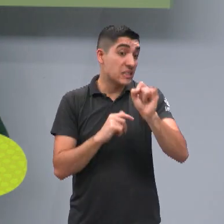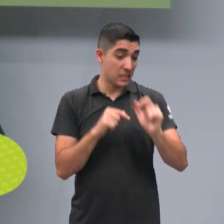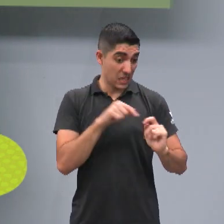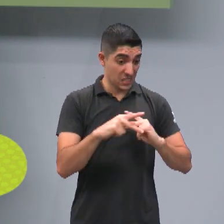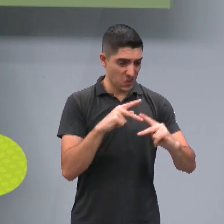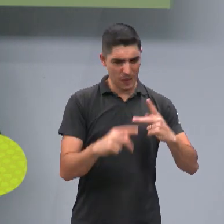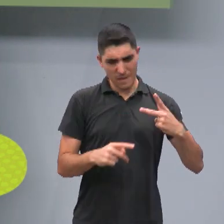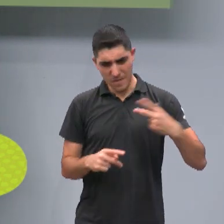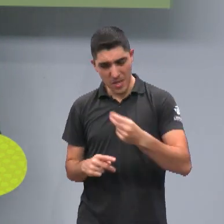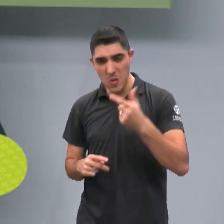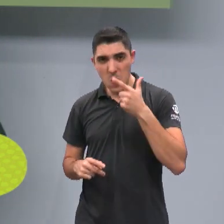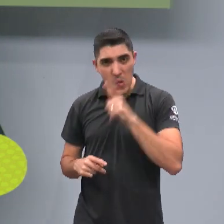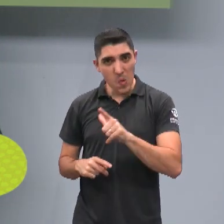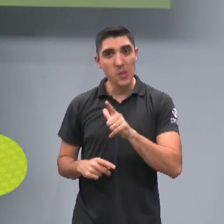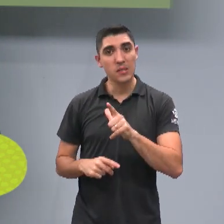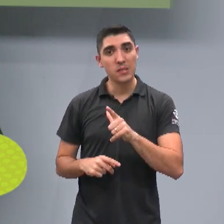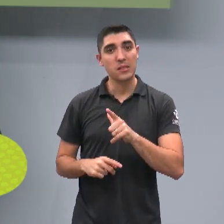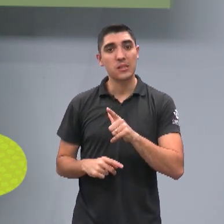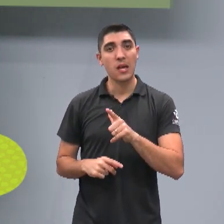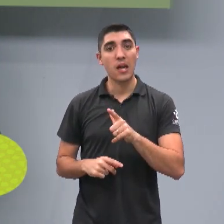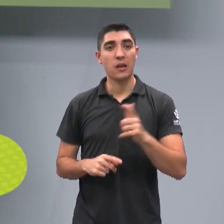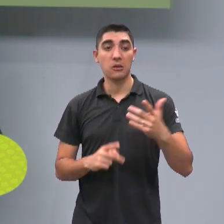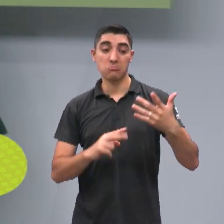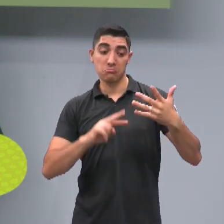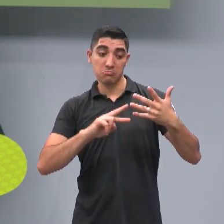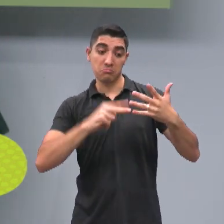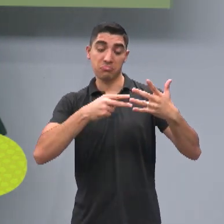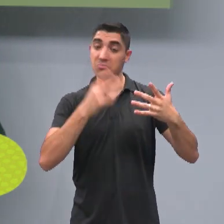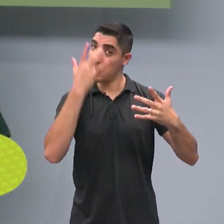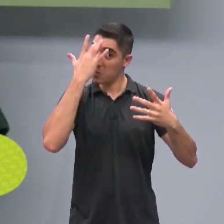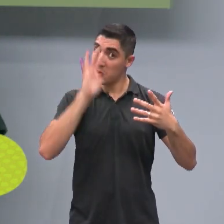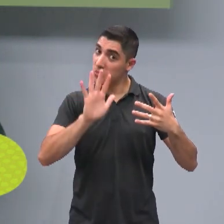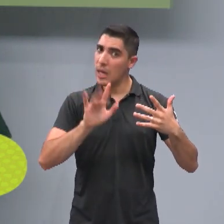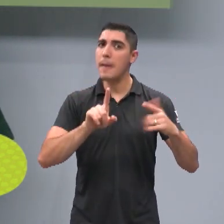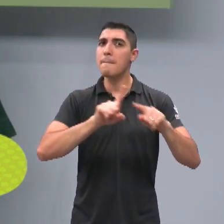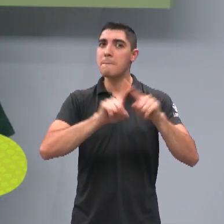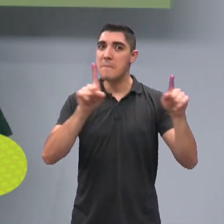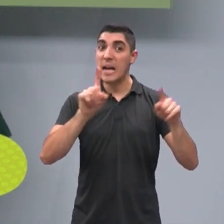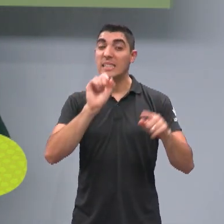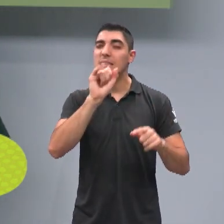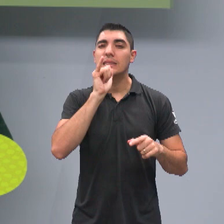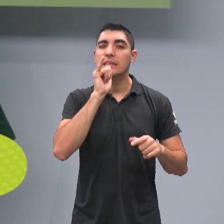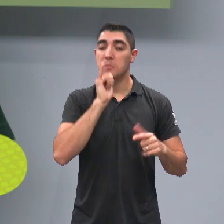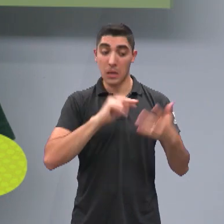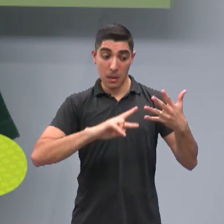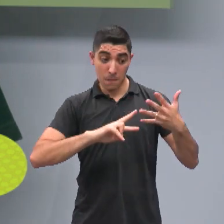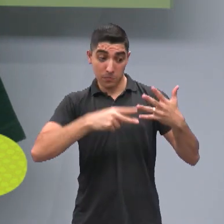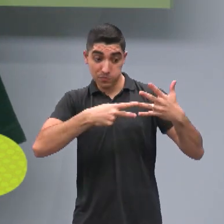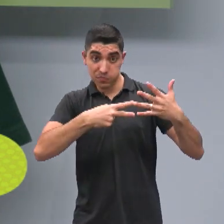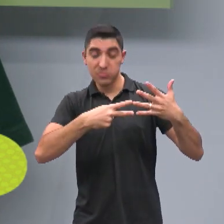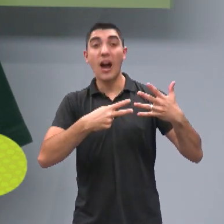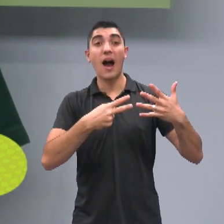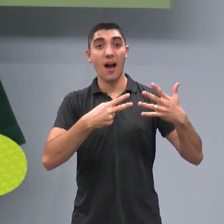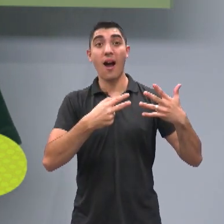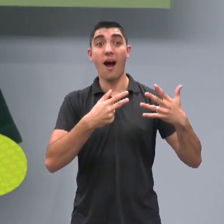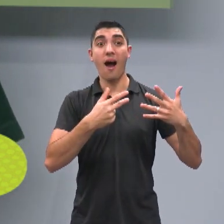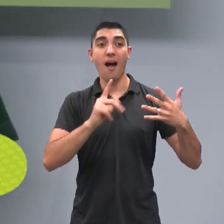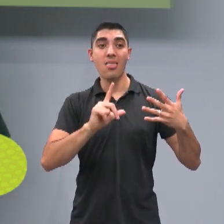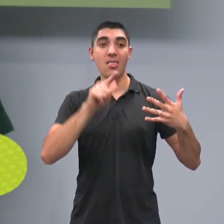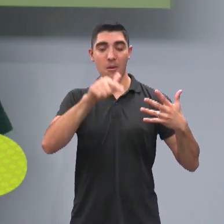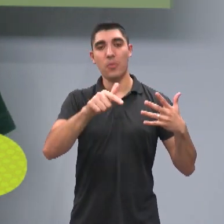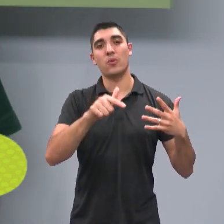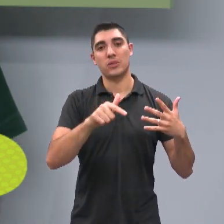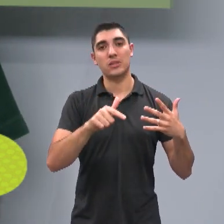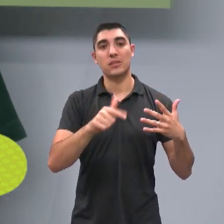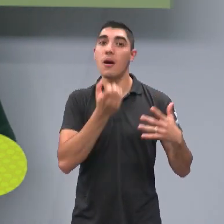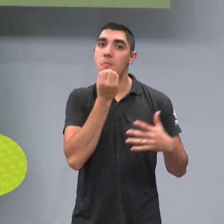sei se passa Ourinhos, mas se passar, e aí no final, né, São José acaba ficando na frente na 4ª colocação, é